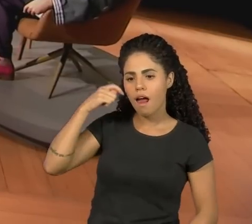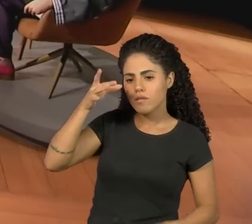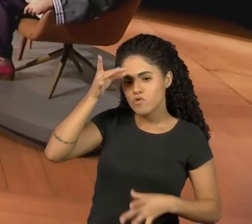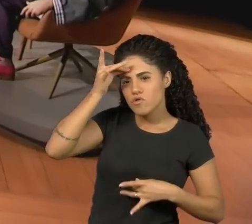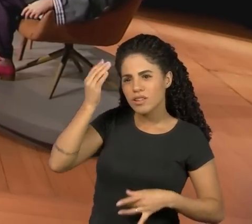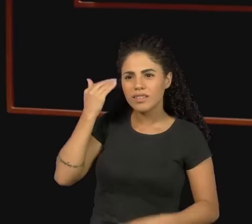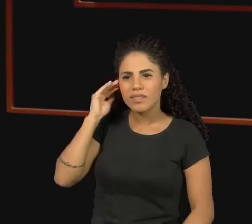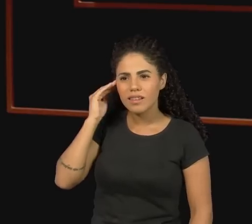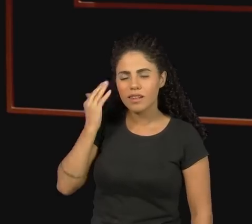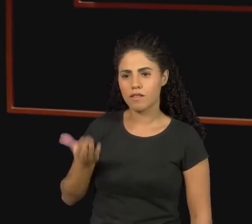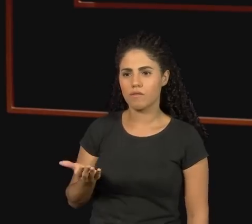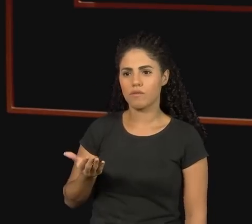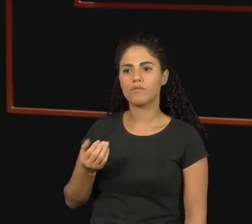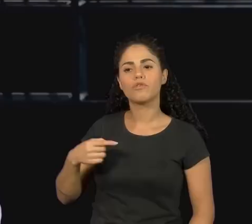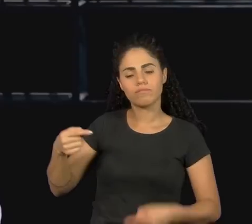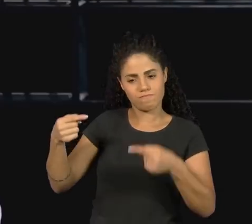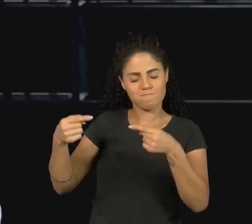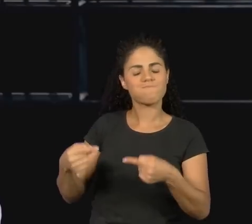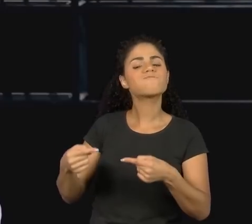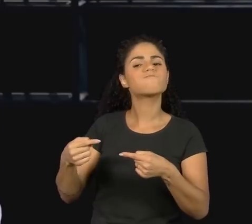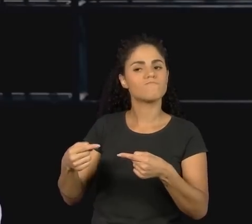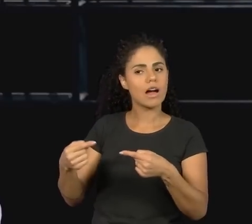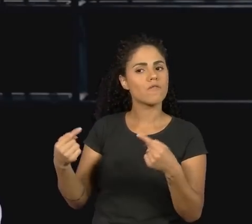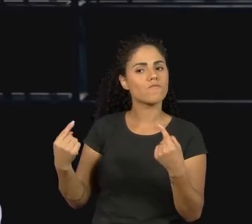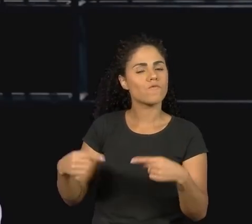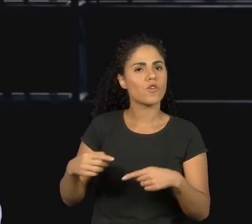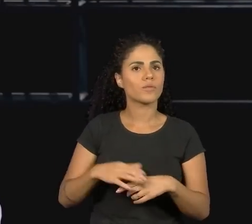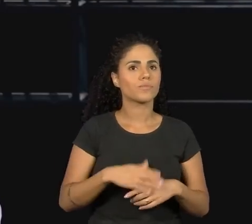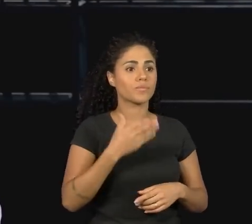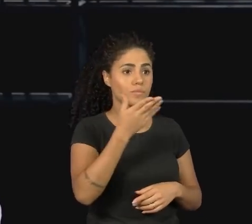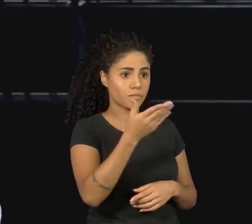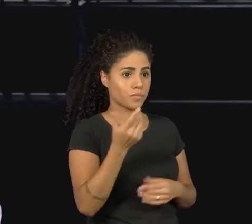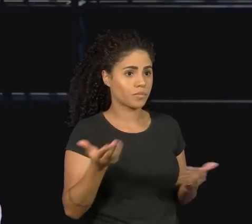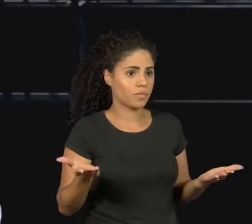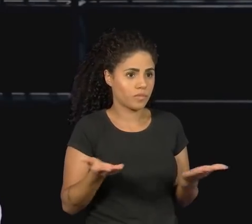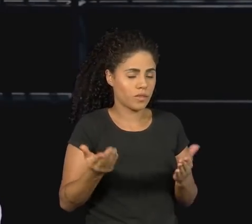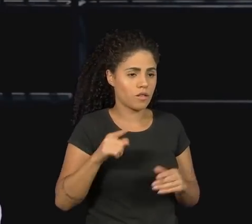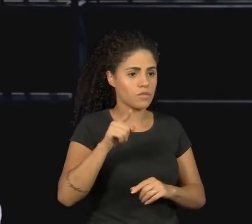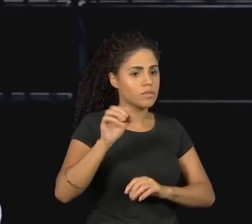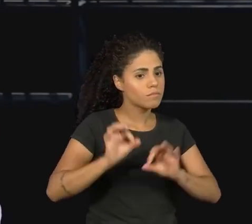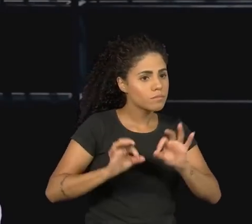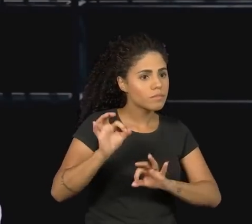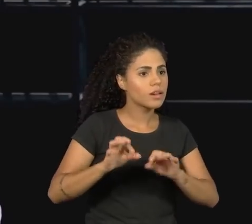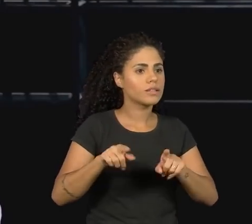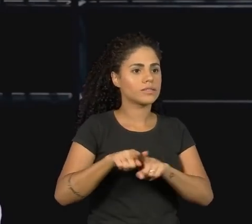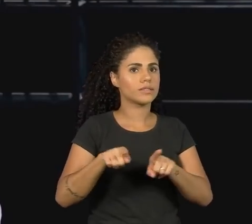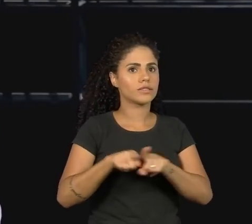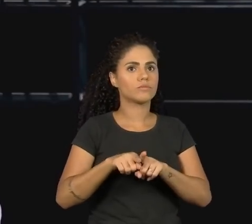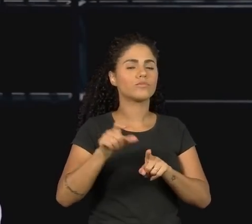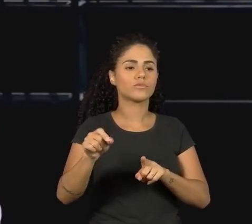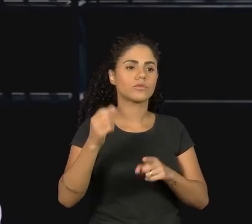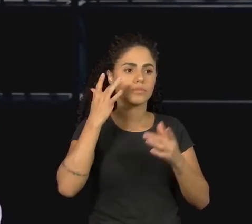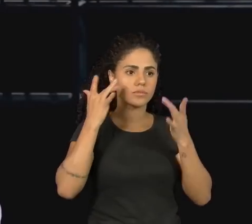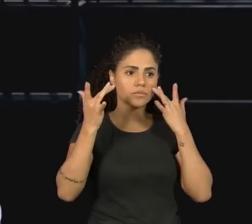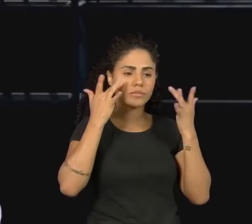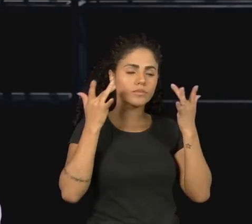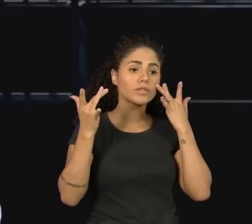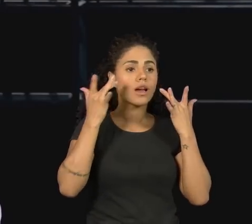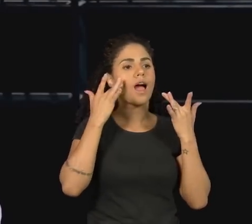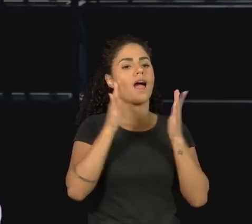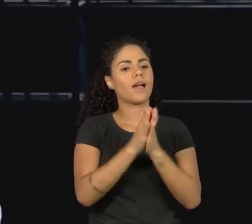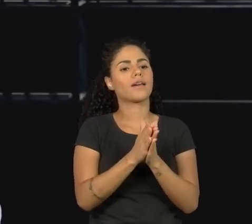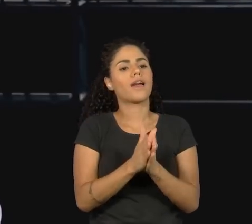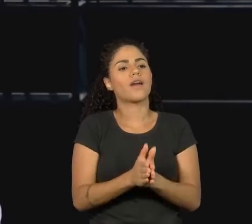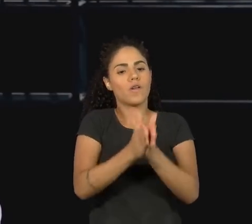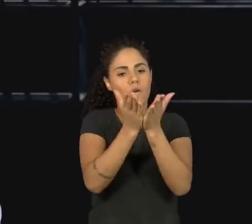interpretação. Foi um grande desafio. Bom, a sua mais recente incursão pelo universo rodriguiano foi com a peça Álbum de Família, que